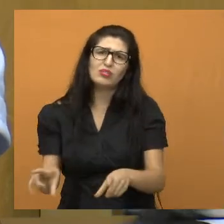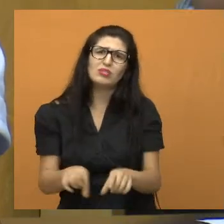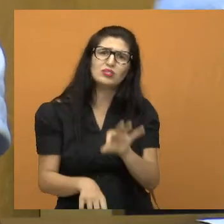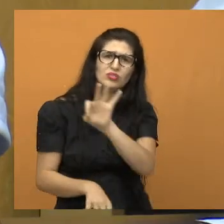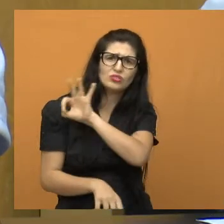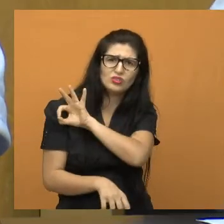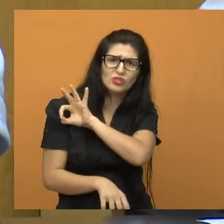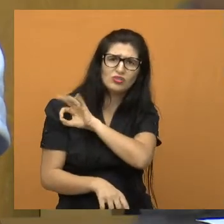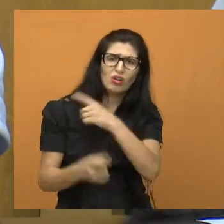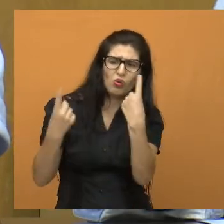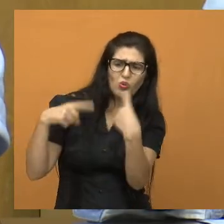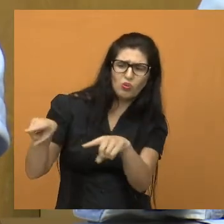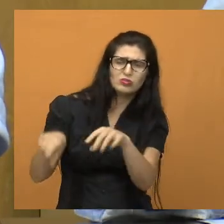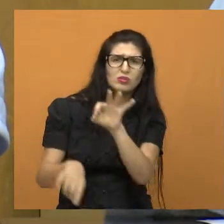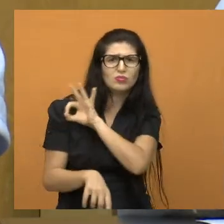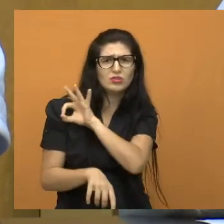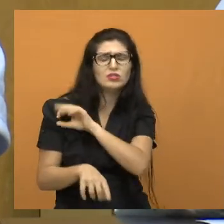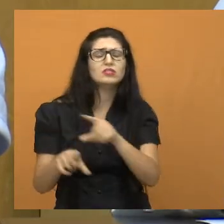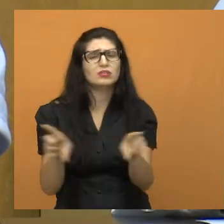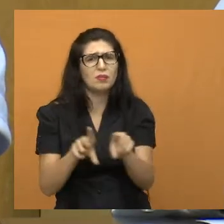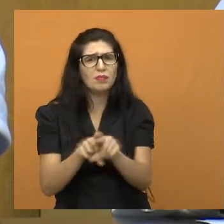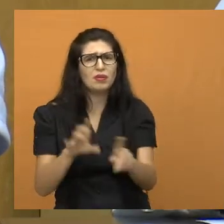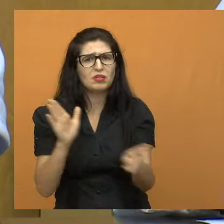polícia, contra a polícia e da polícia.